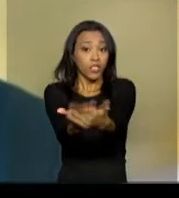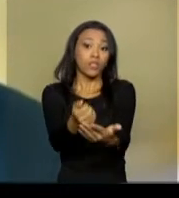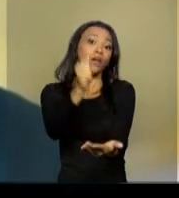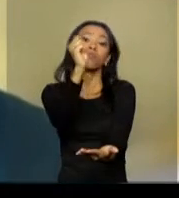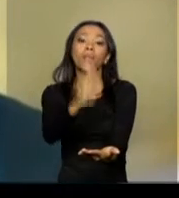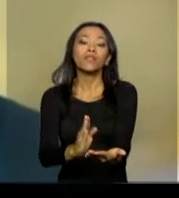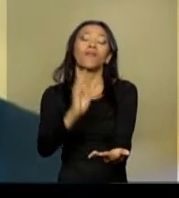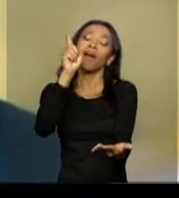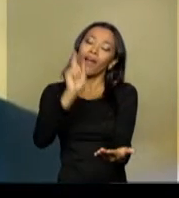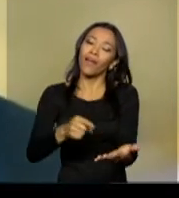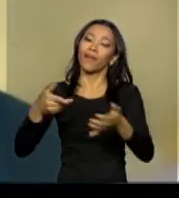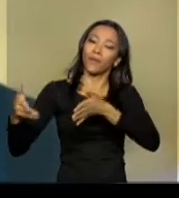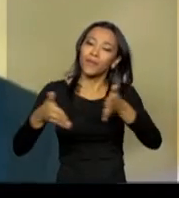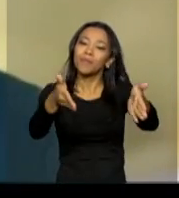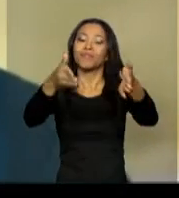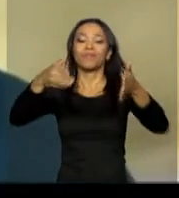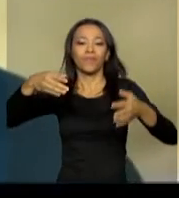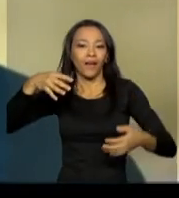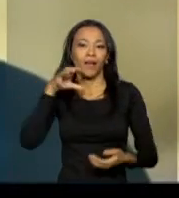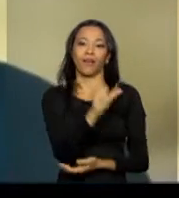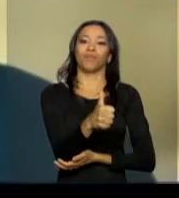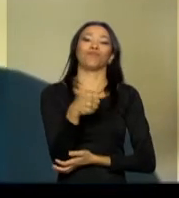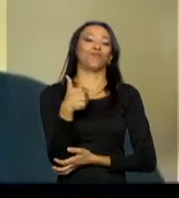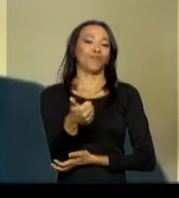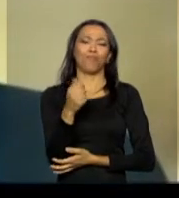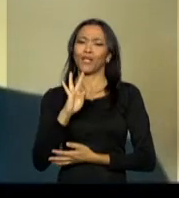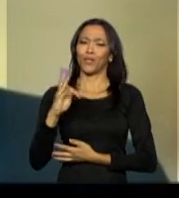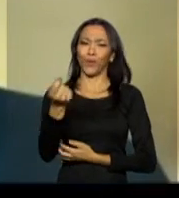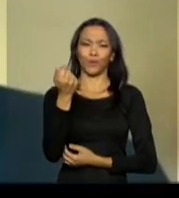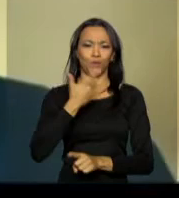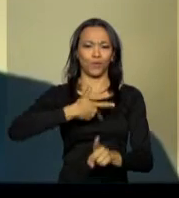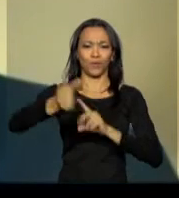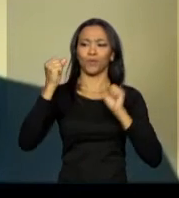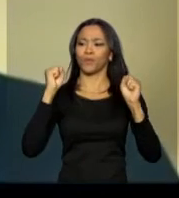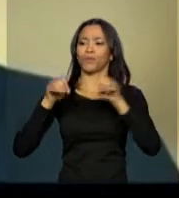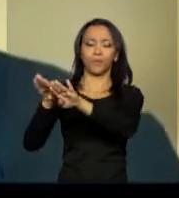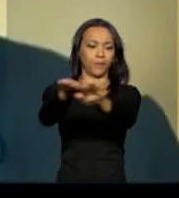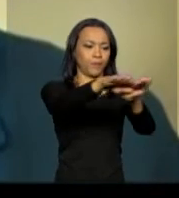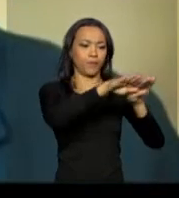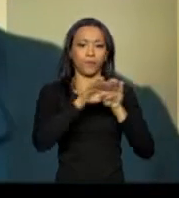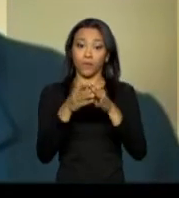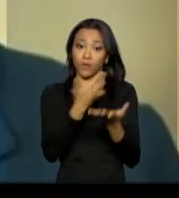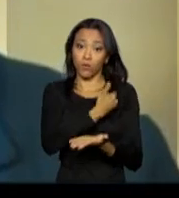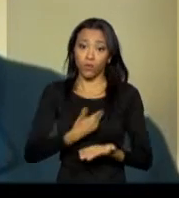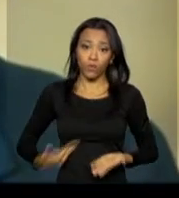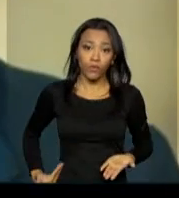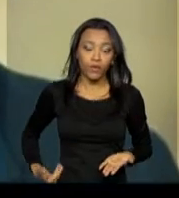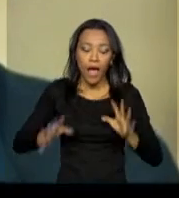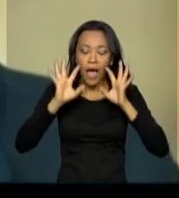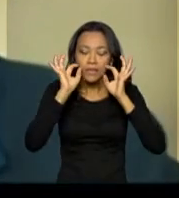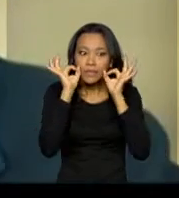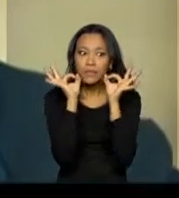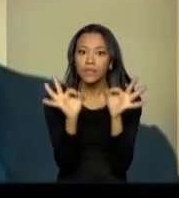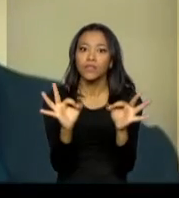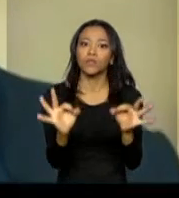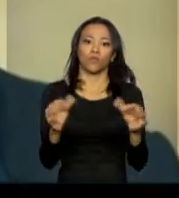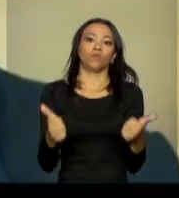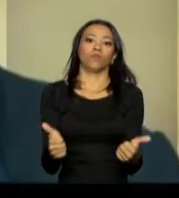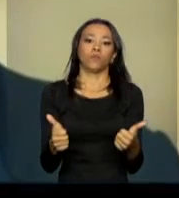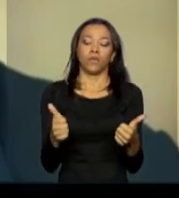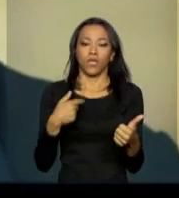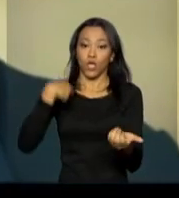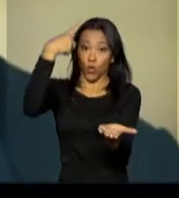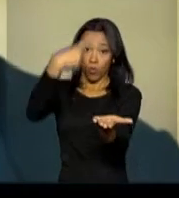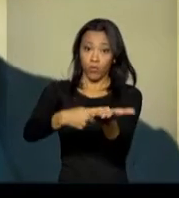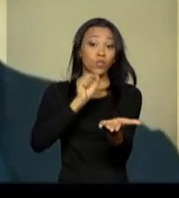é o caminho mais rápido para todos saírem ganhando. O governo está atento e firme em seu